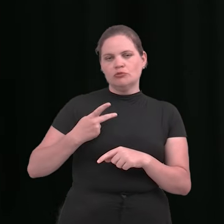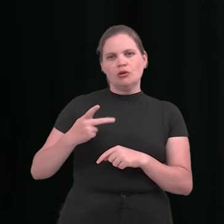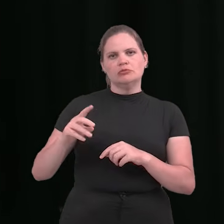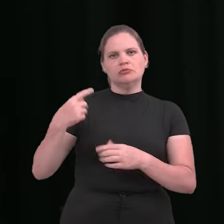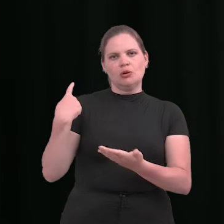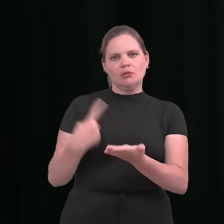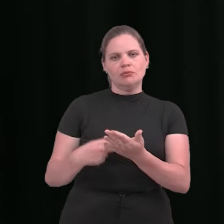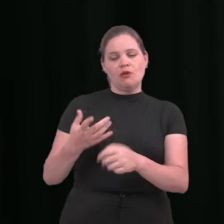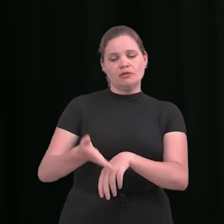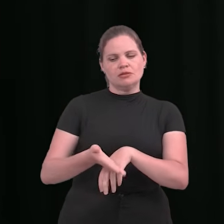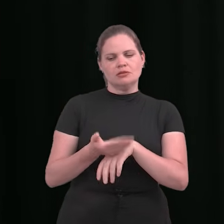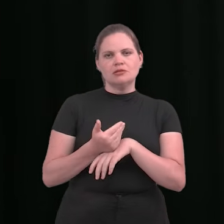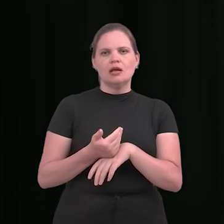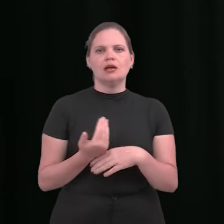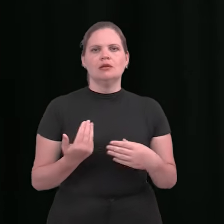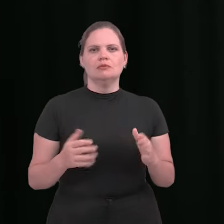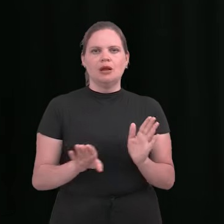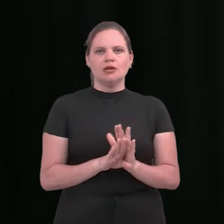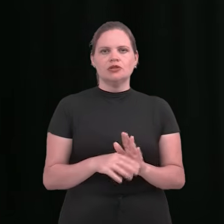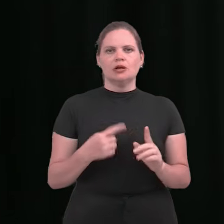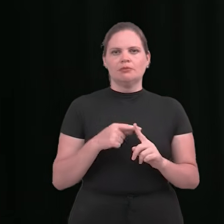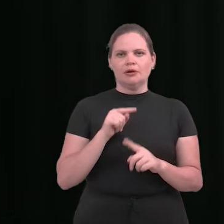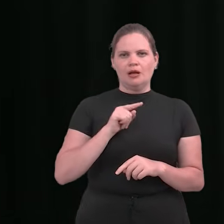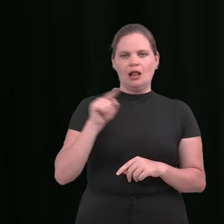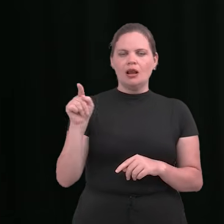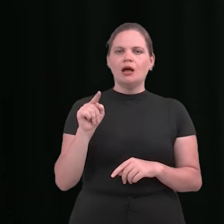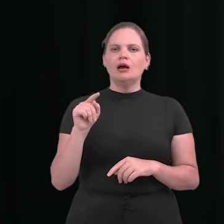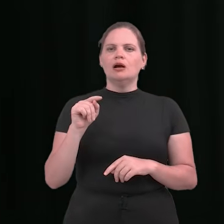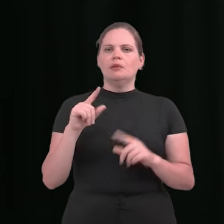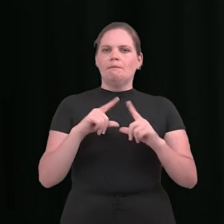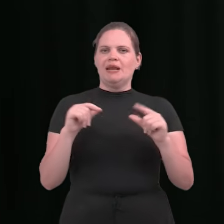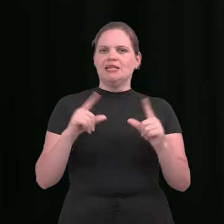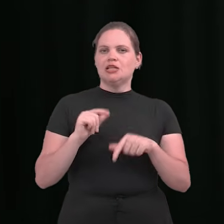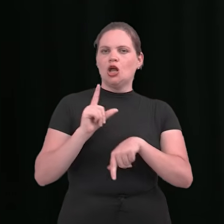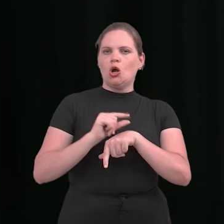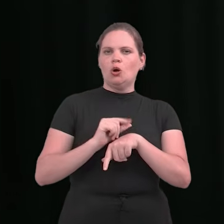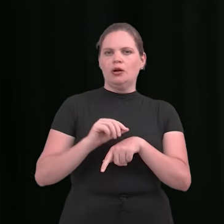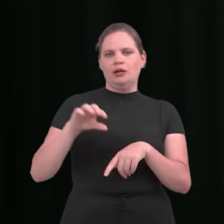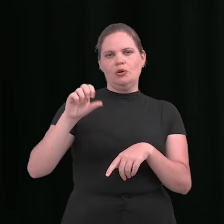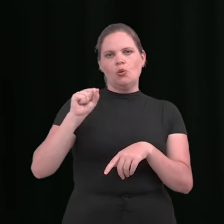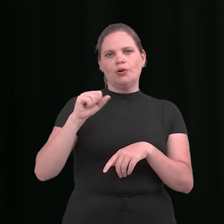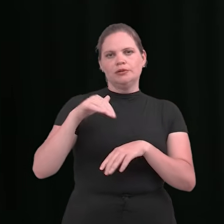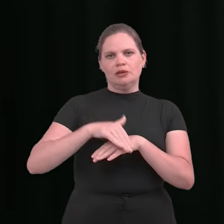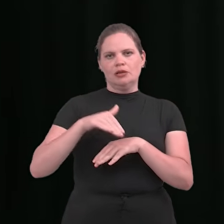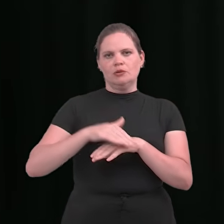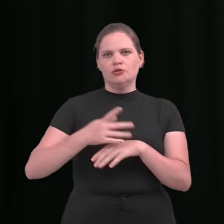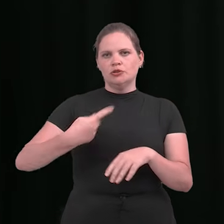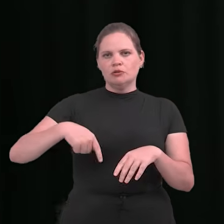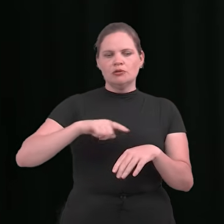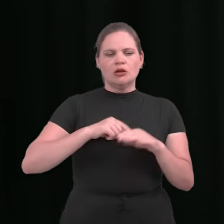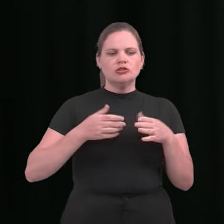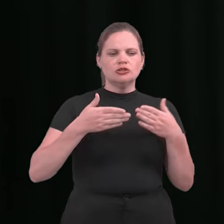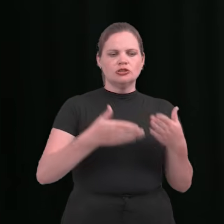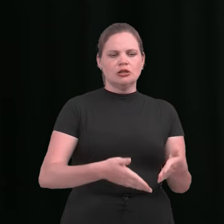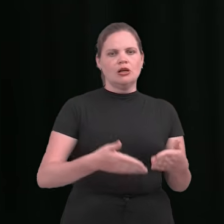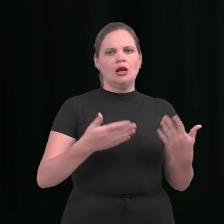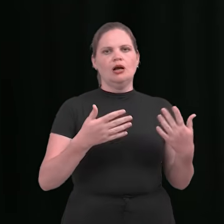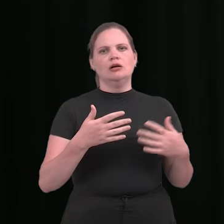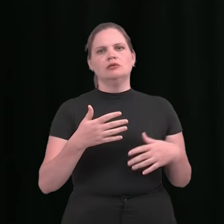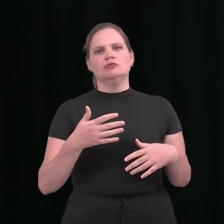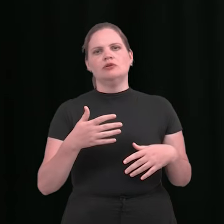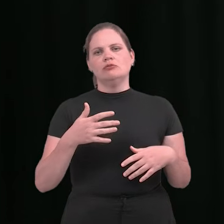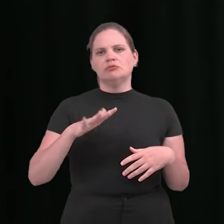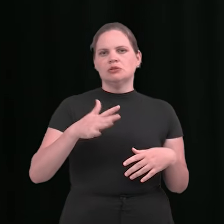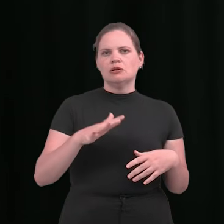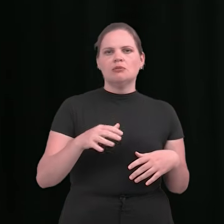só. O horário do culto em Brasília são as 20 horas, a gente chegava às 18h50, 19 horas, e ali,